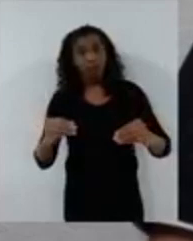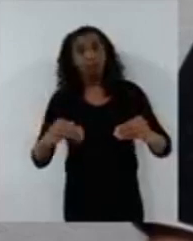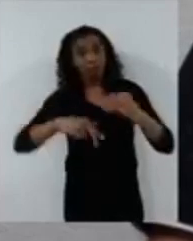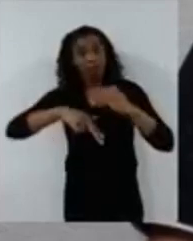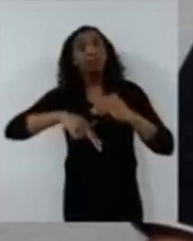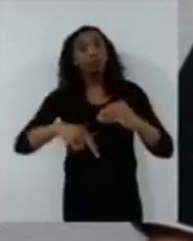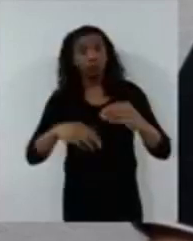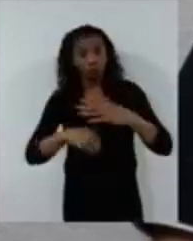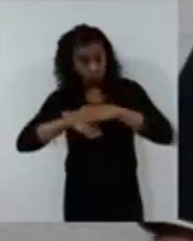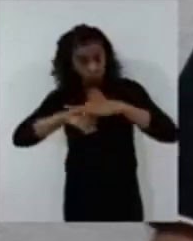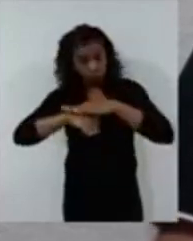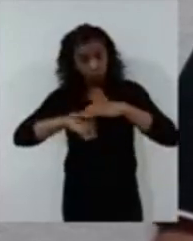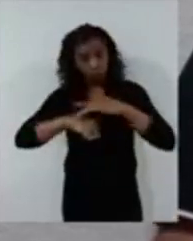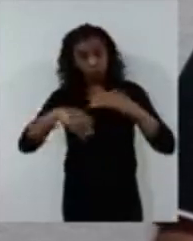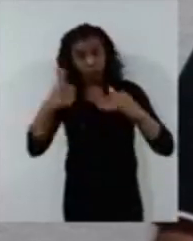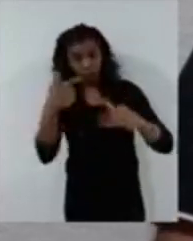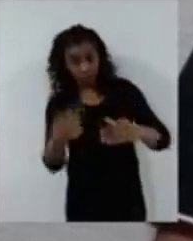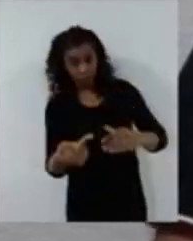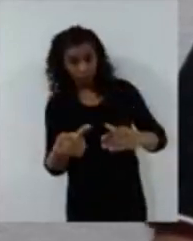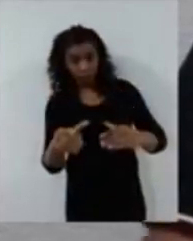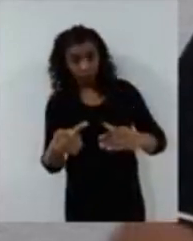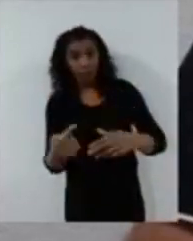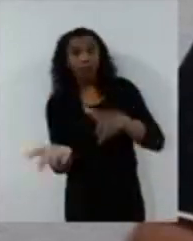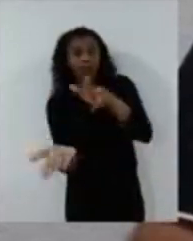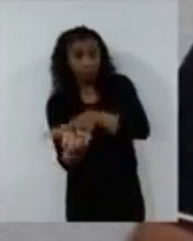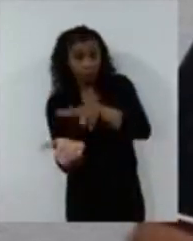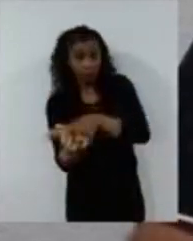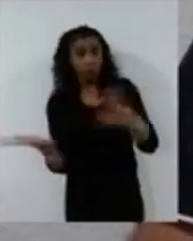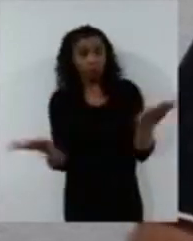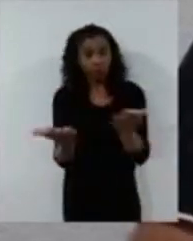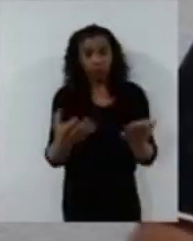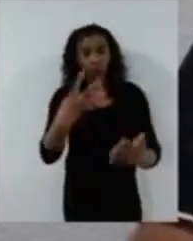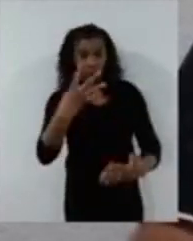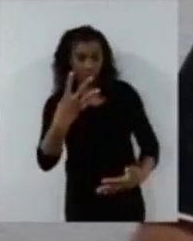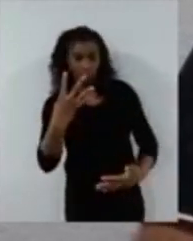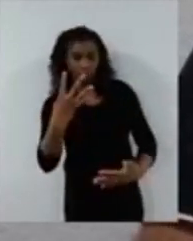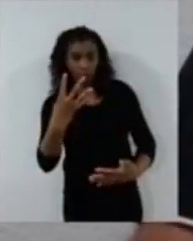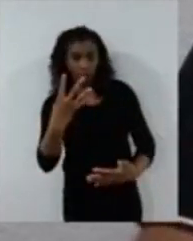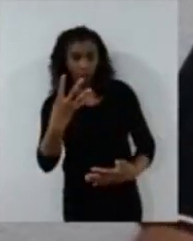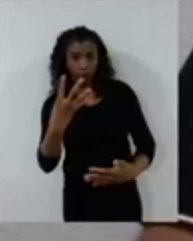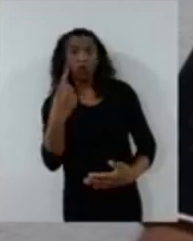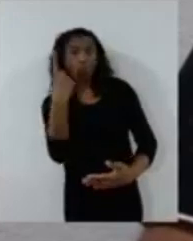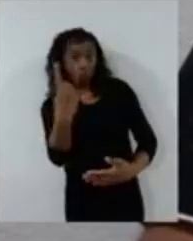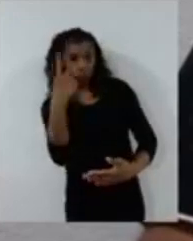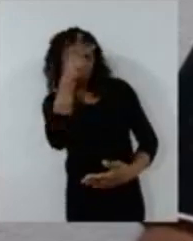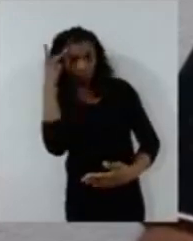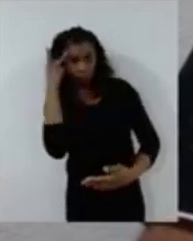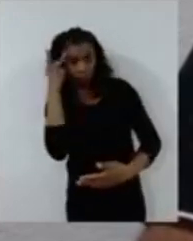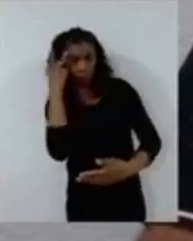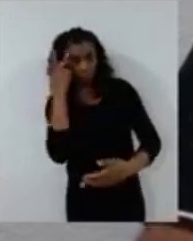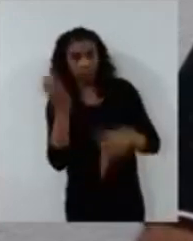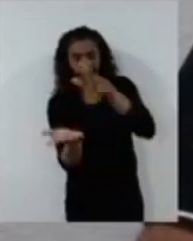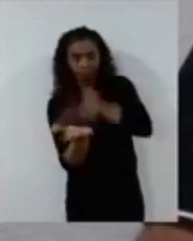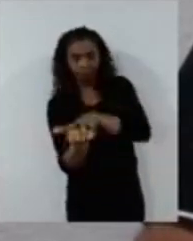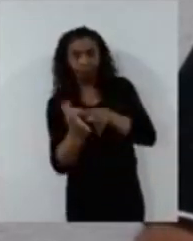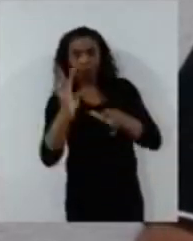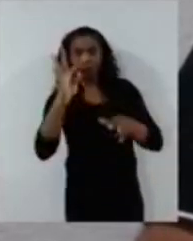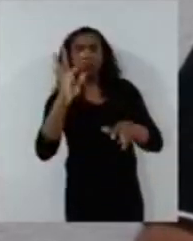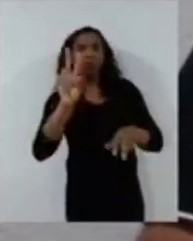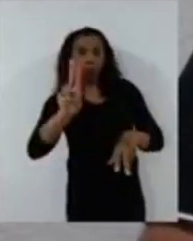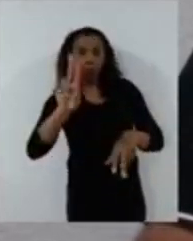Temos internados hoje, confirmados, 4, sendo que 1 está em UTI, e